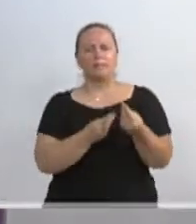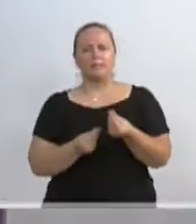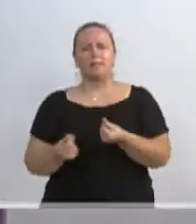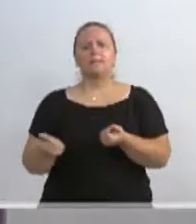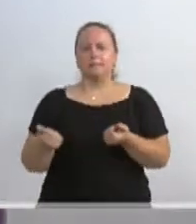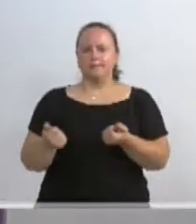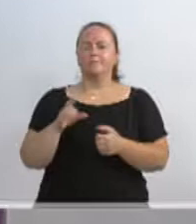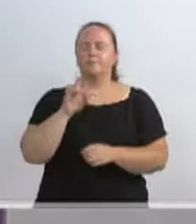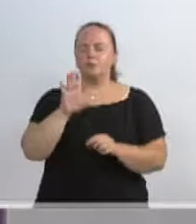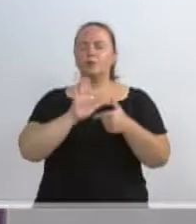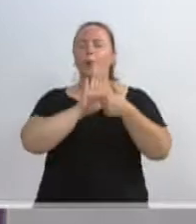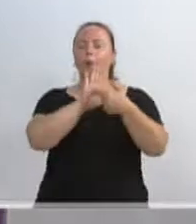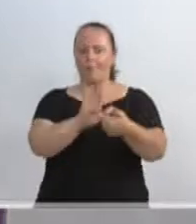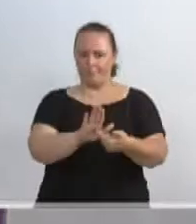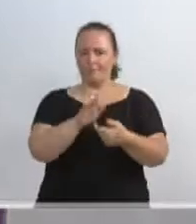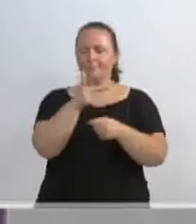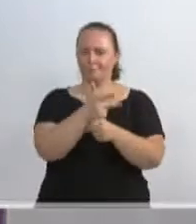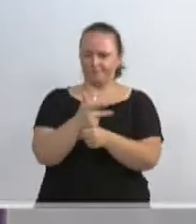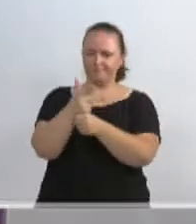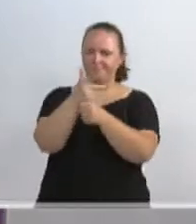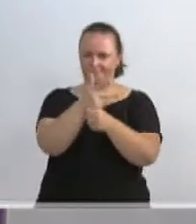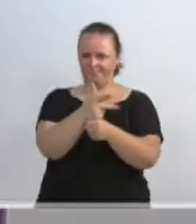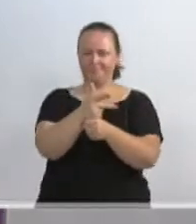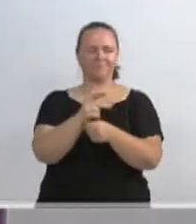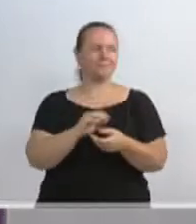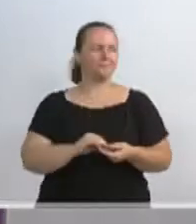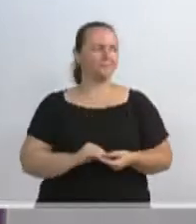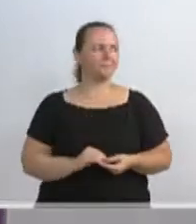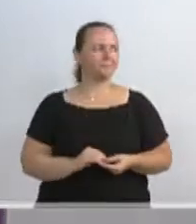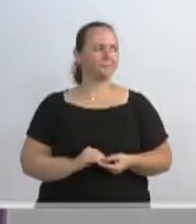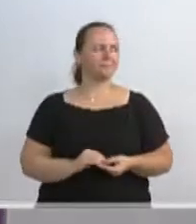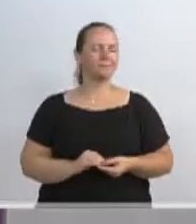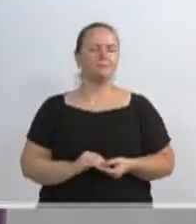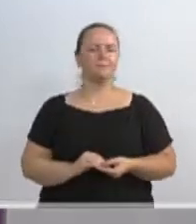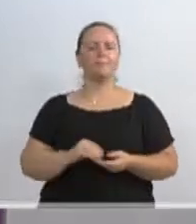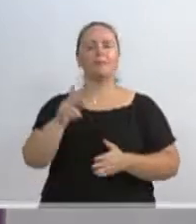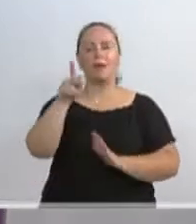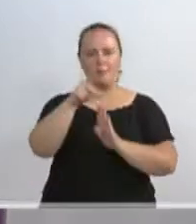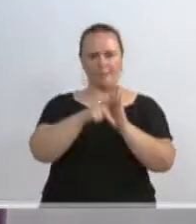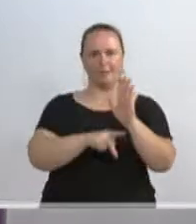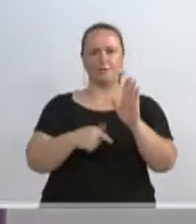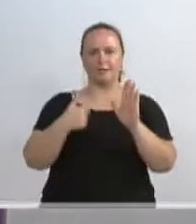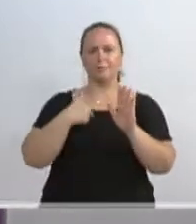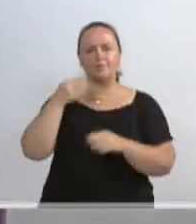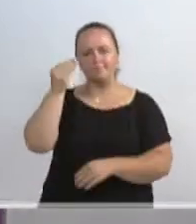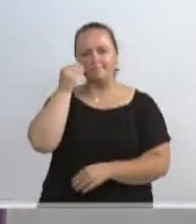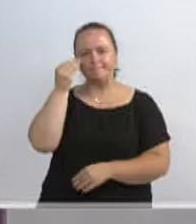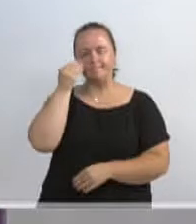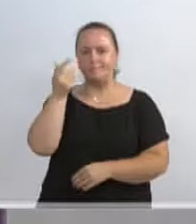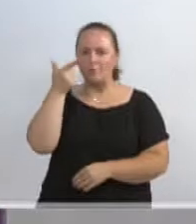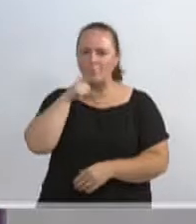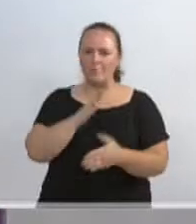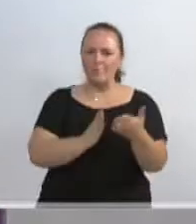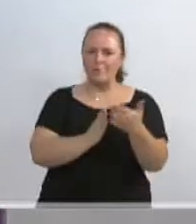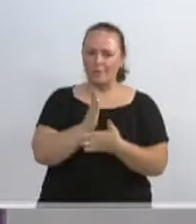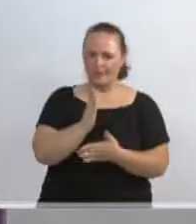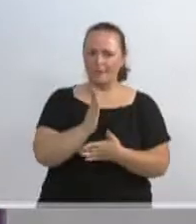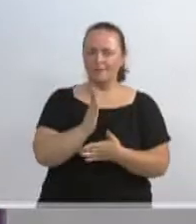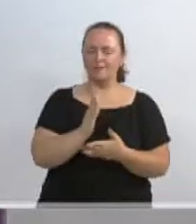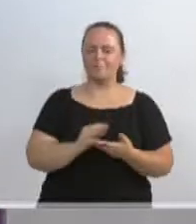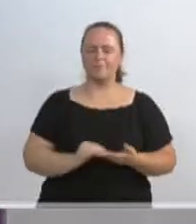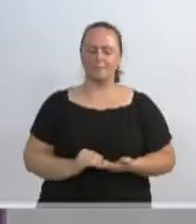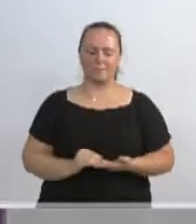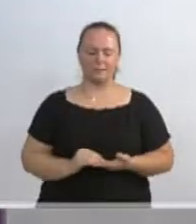mostrar que a filmagem que esse projeto que eu entrei para que possa ser feito ele não é uma coisa